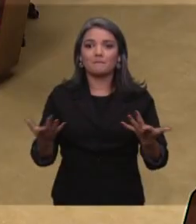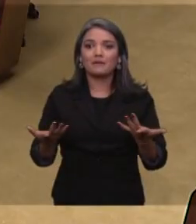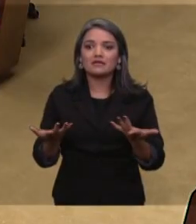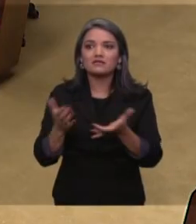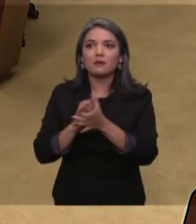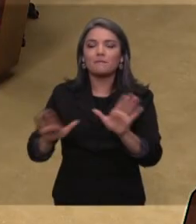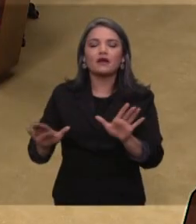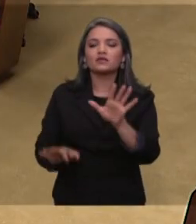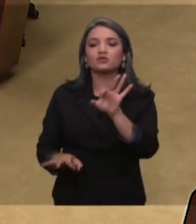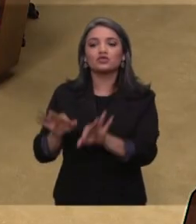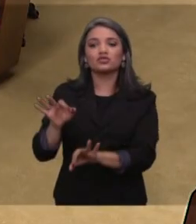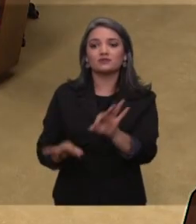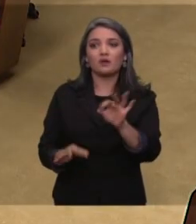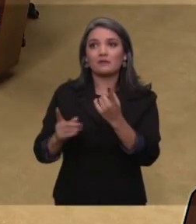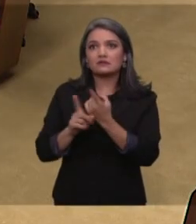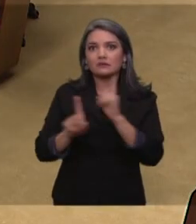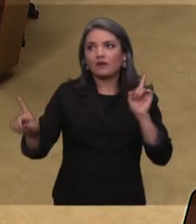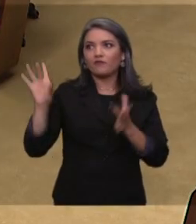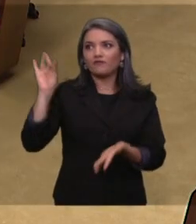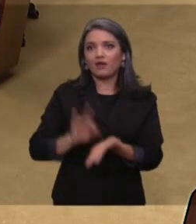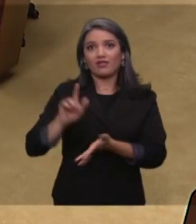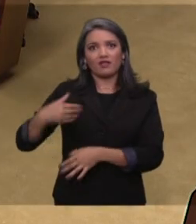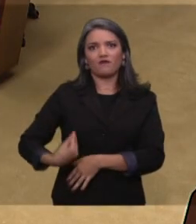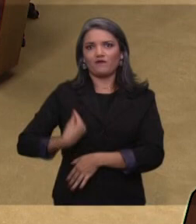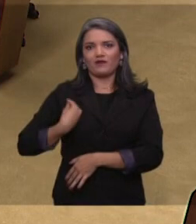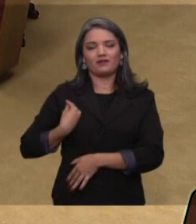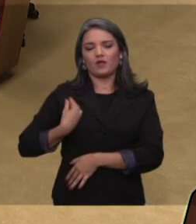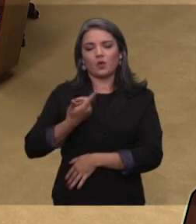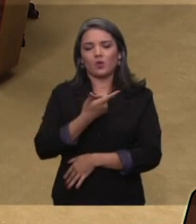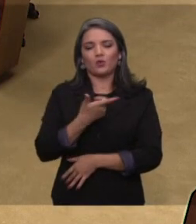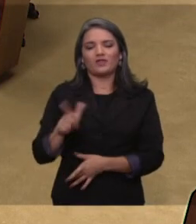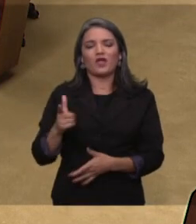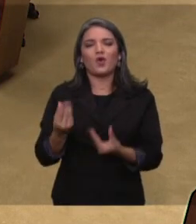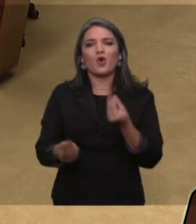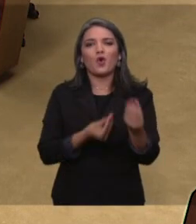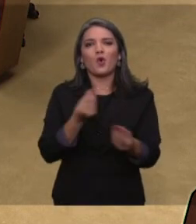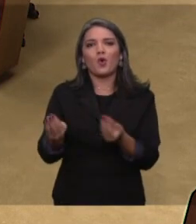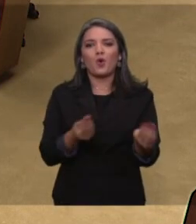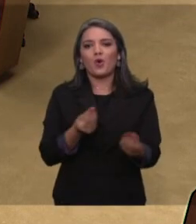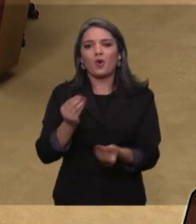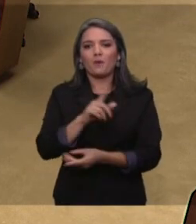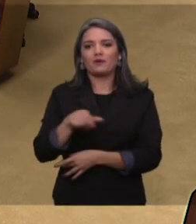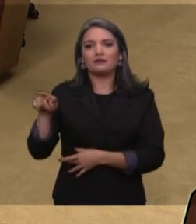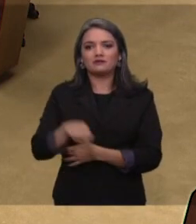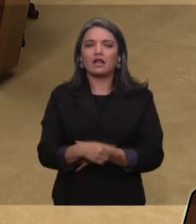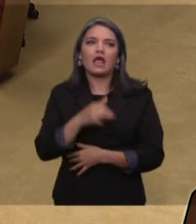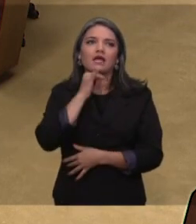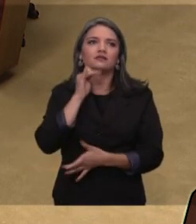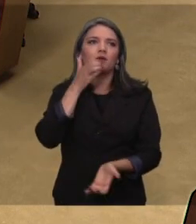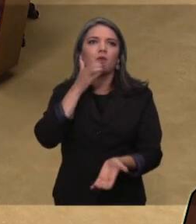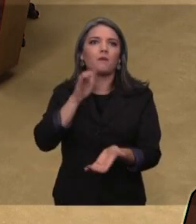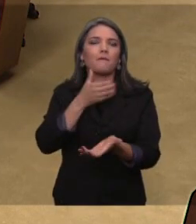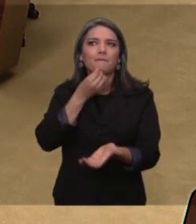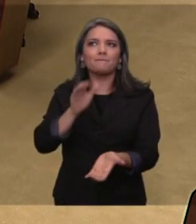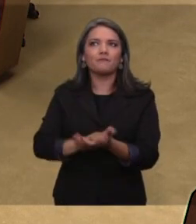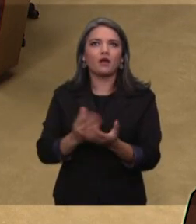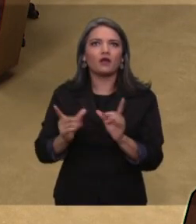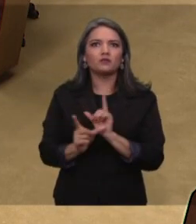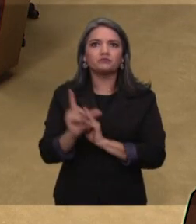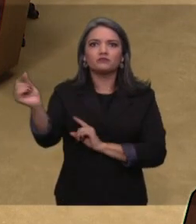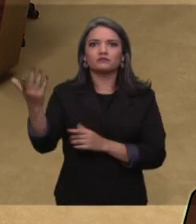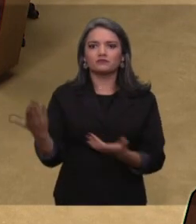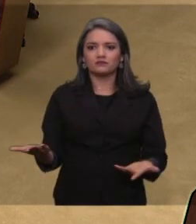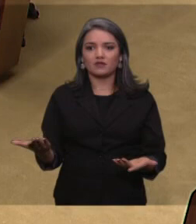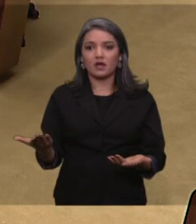vida. Que precisa ser regulado pelo direito. Não tem como extinguir a separação de fato. O marido foi embora, lembrou. E que, portanto, pode ser regulado